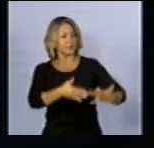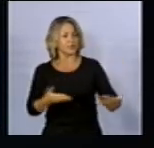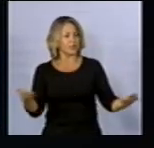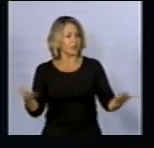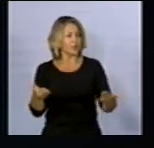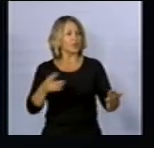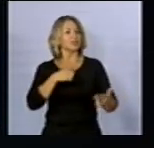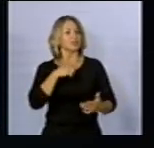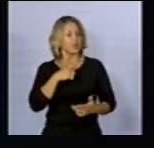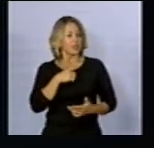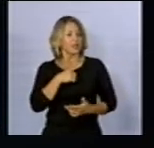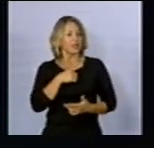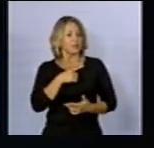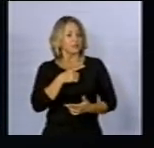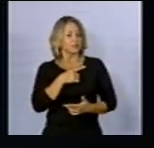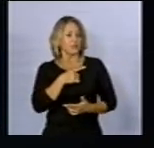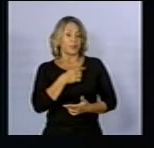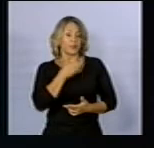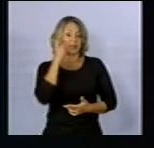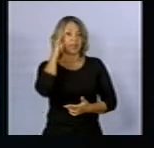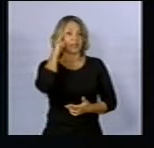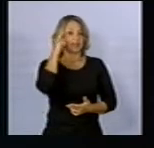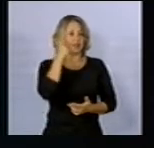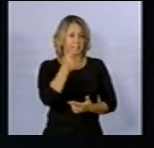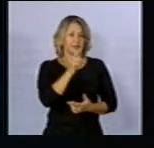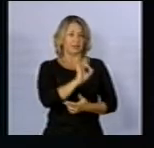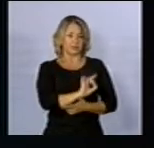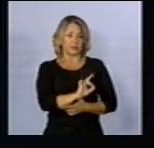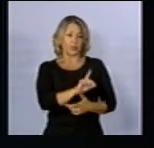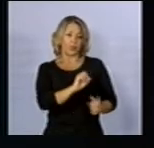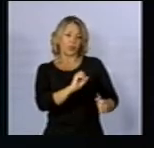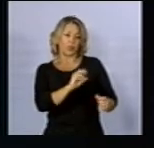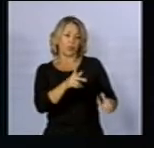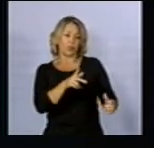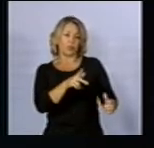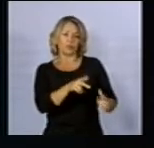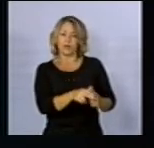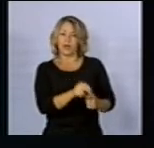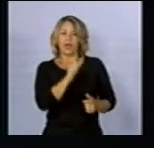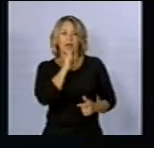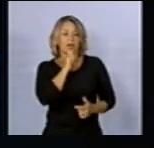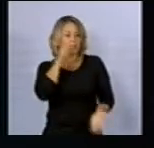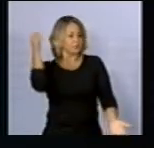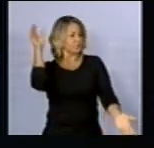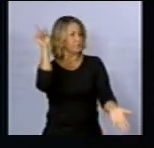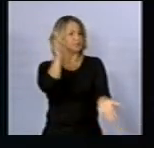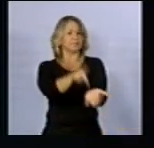momento, há uma suspeição, mas não é uma confirmação.